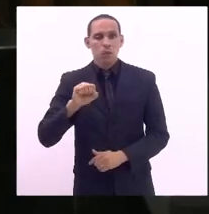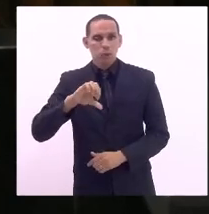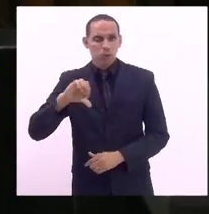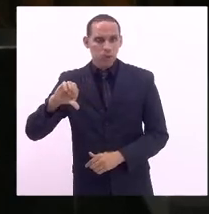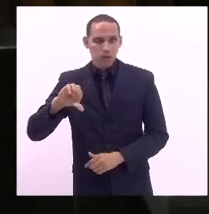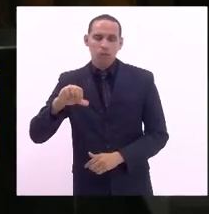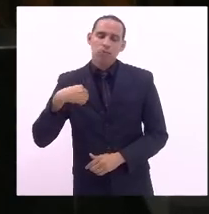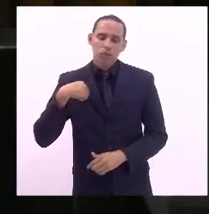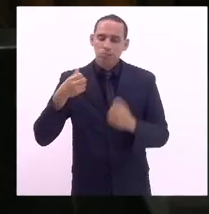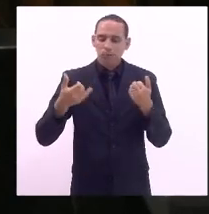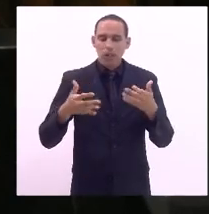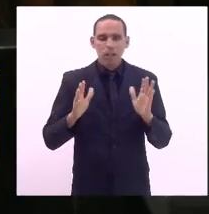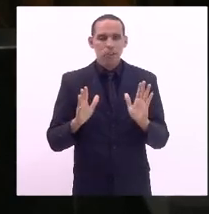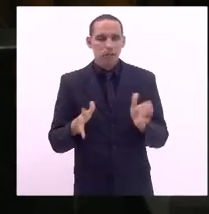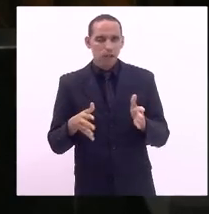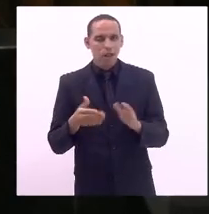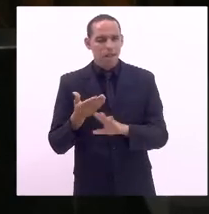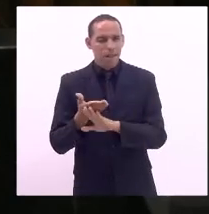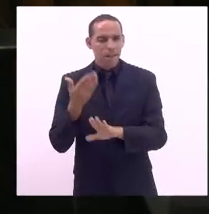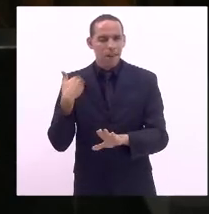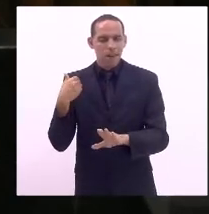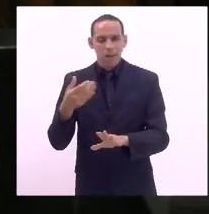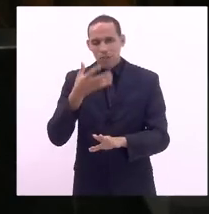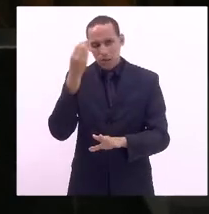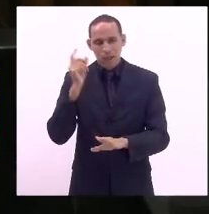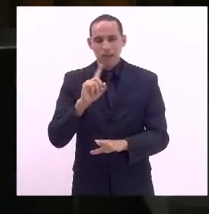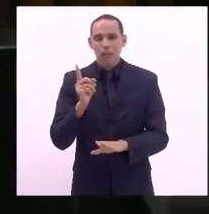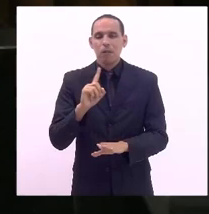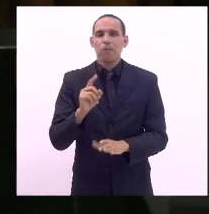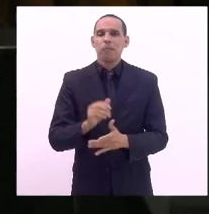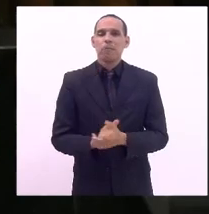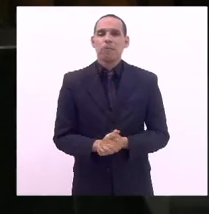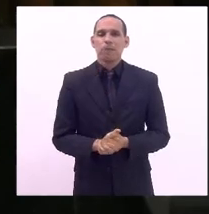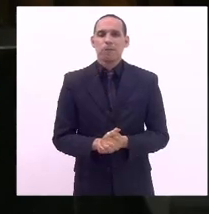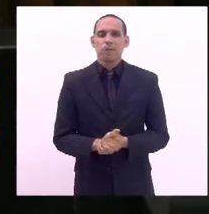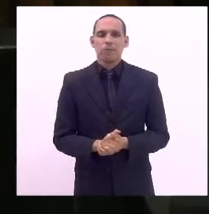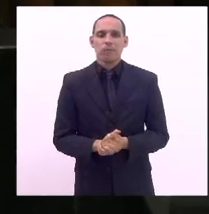5899, como eu tinha dito, aqui antes que eu me esqueça, e mais